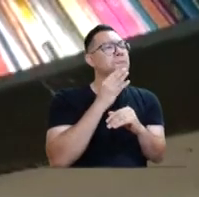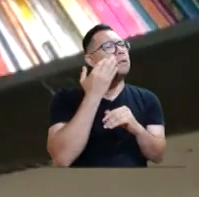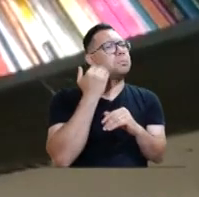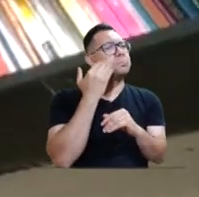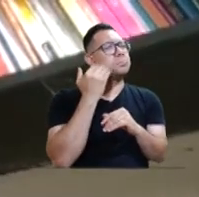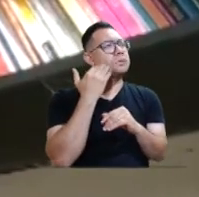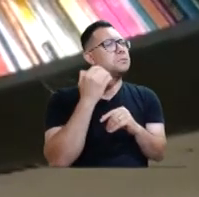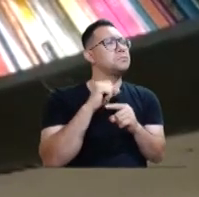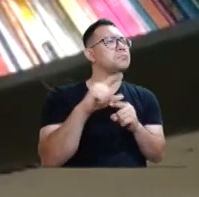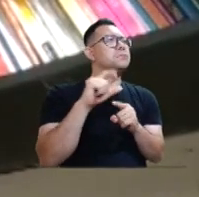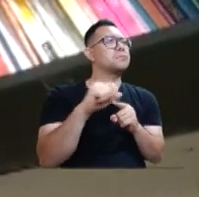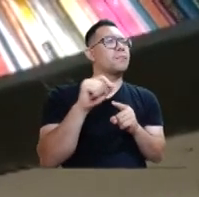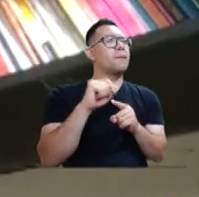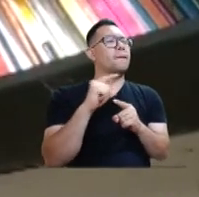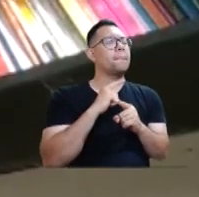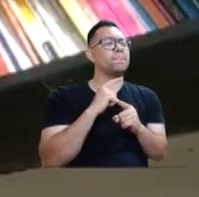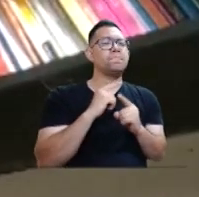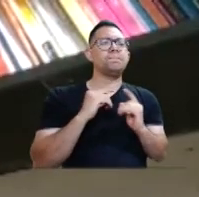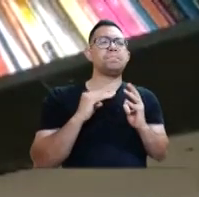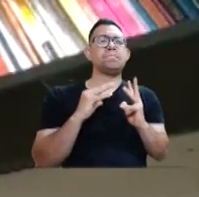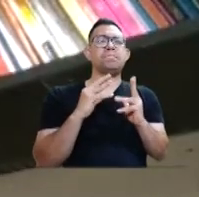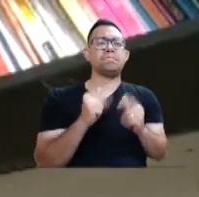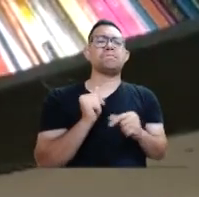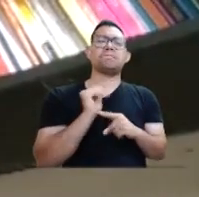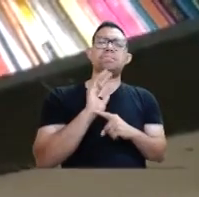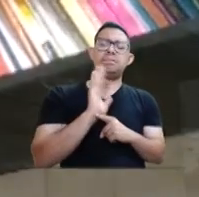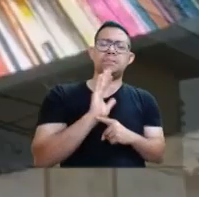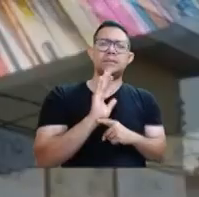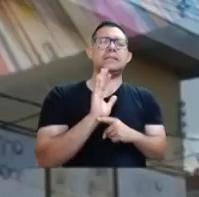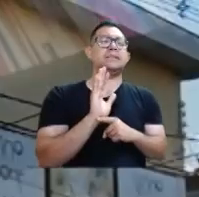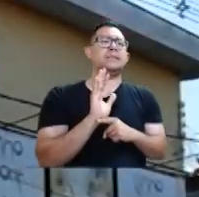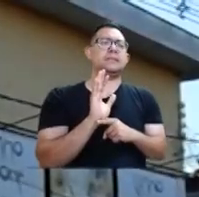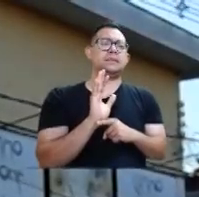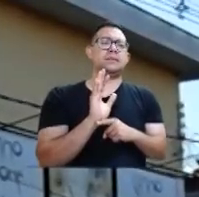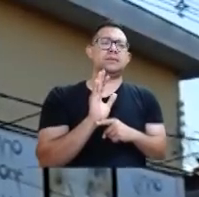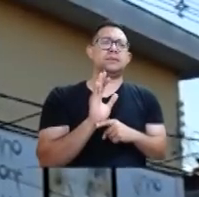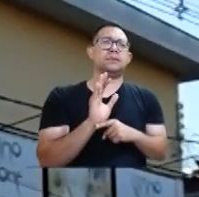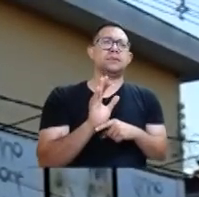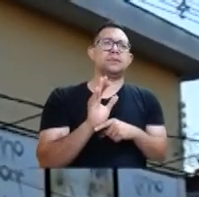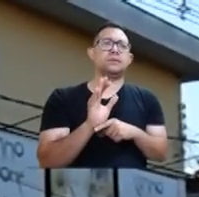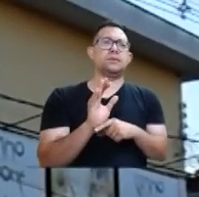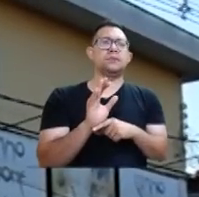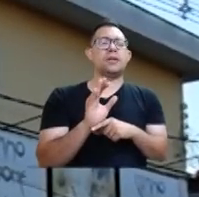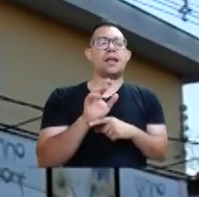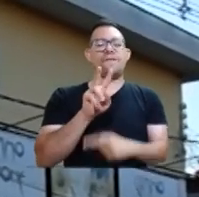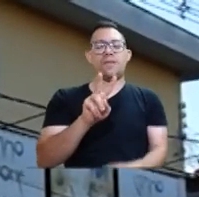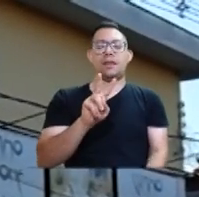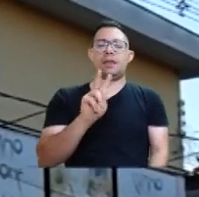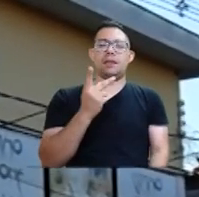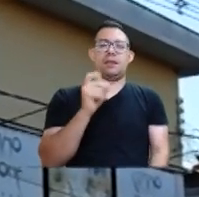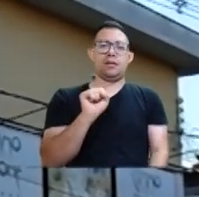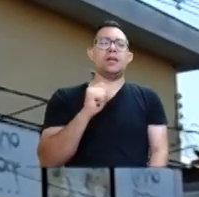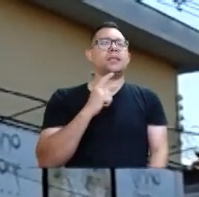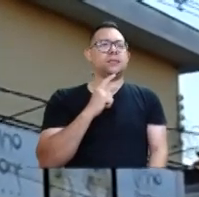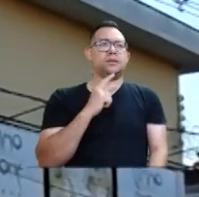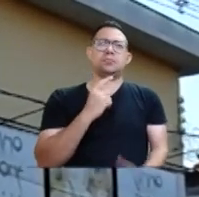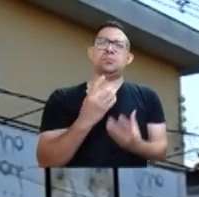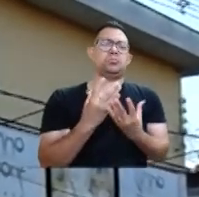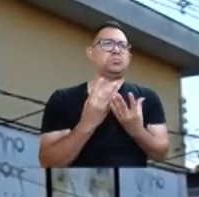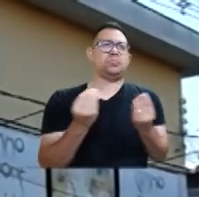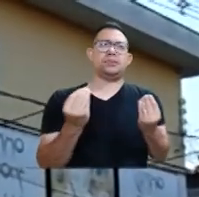de conhecimento, de fruição também dos filmes, ainda no formato de VHS.